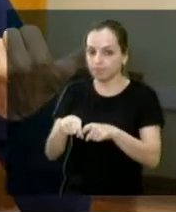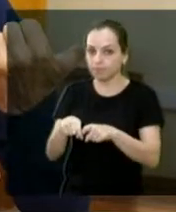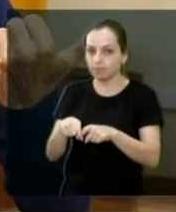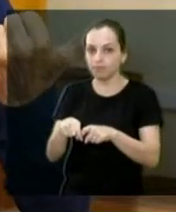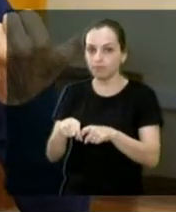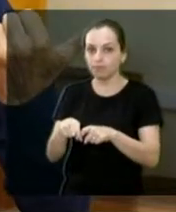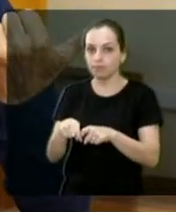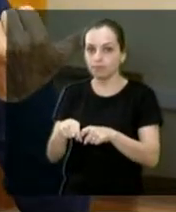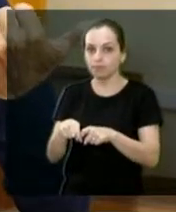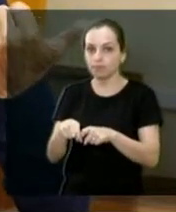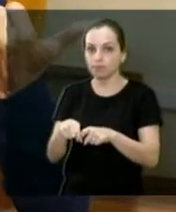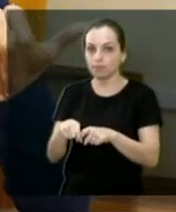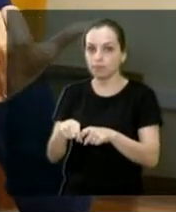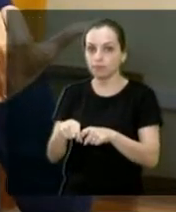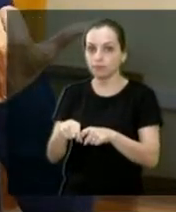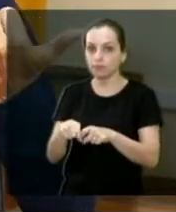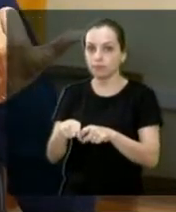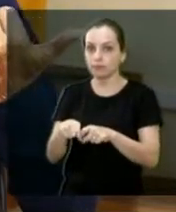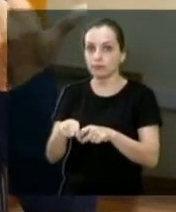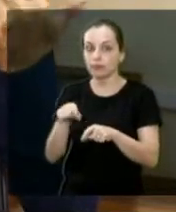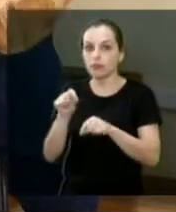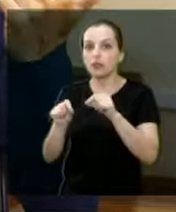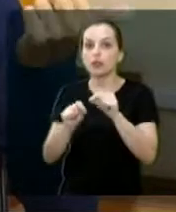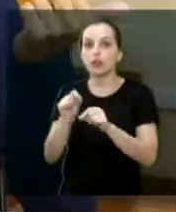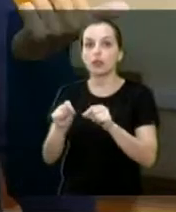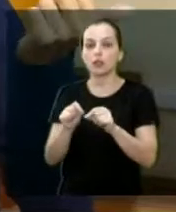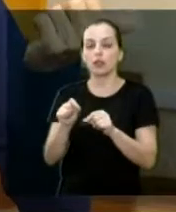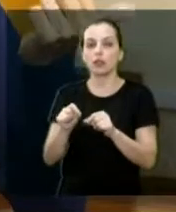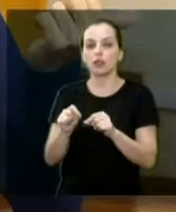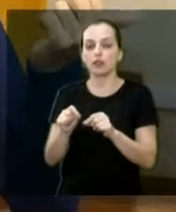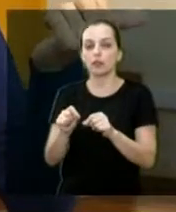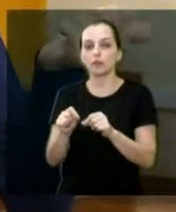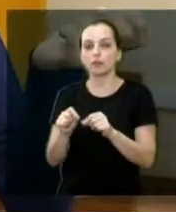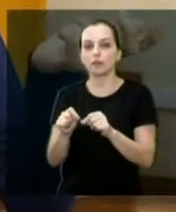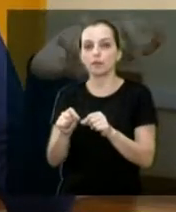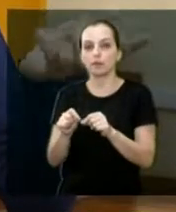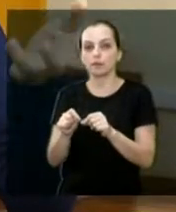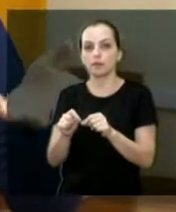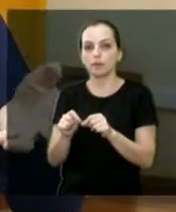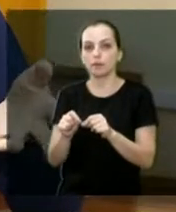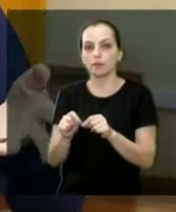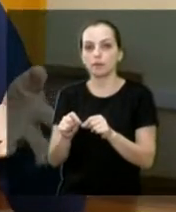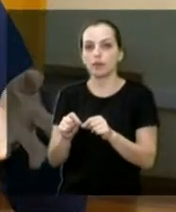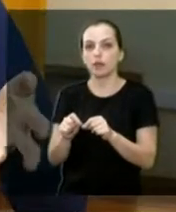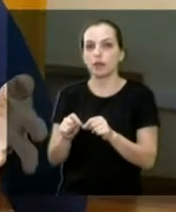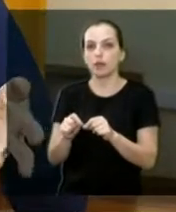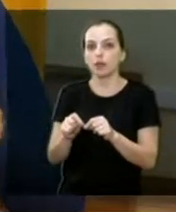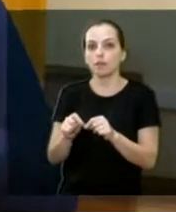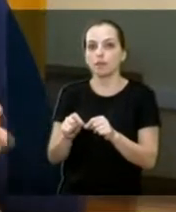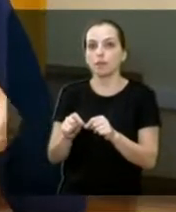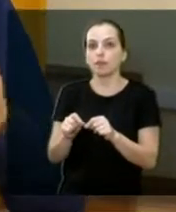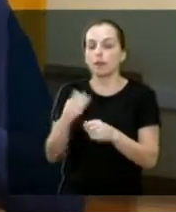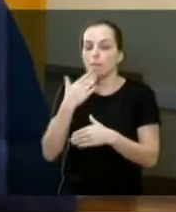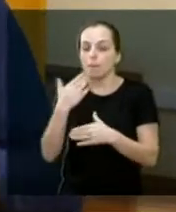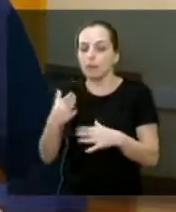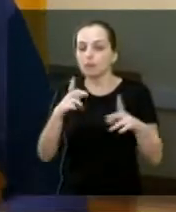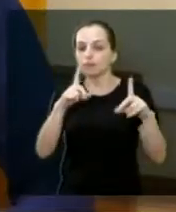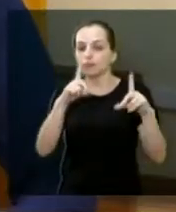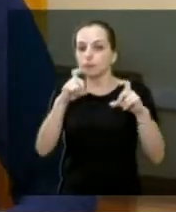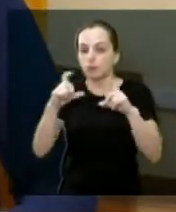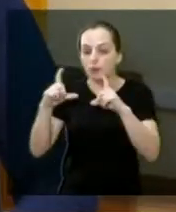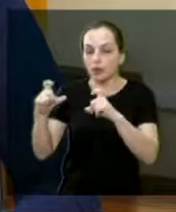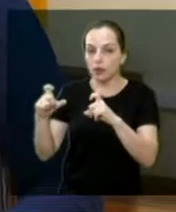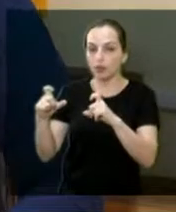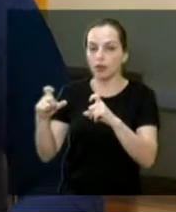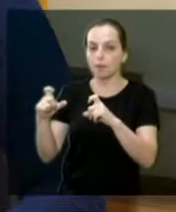fazia fotografia naquela época, mas era mais assim, o Roberto Barbieri, que era o dono do diário, sabia que eu ia lá e falou, você fotografa para mim? Não tinha problema nenhum.